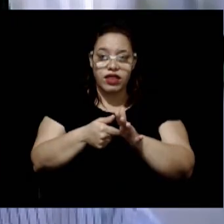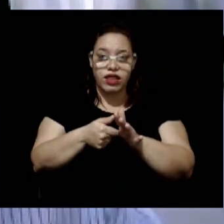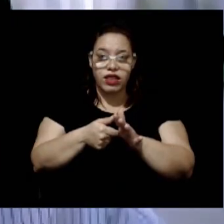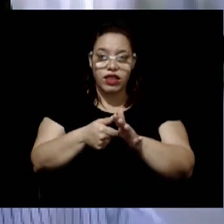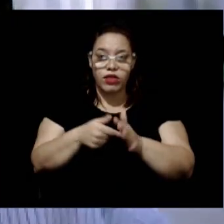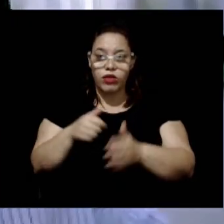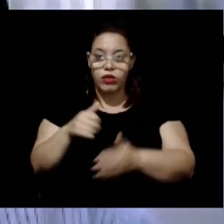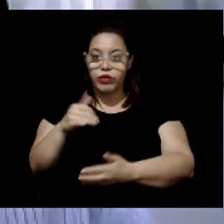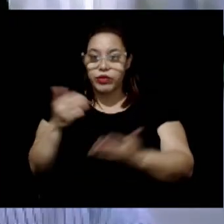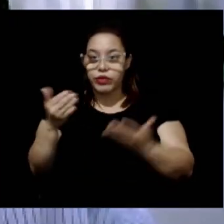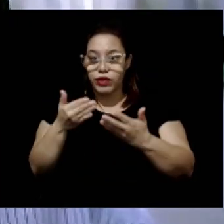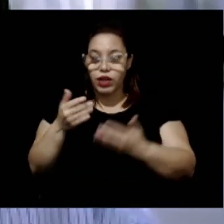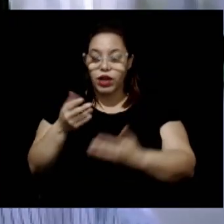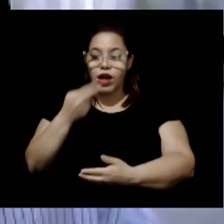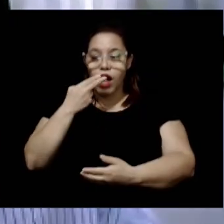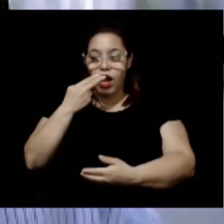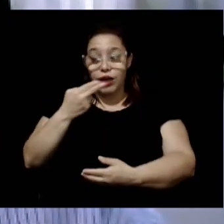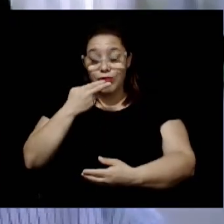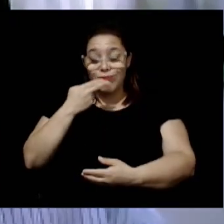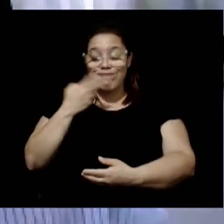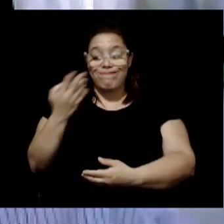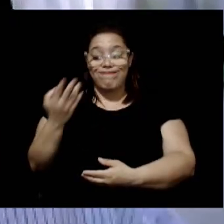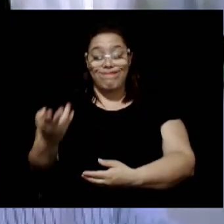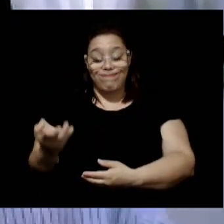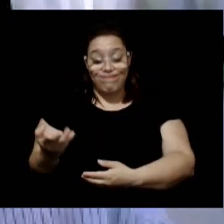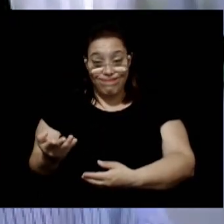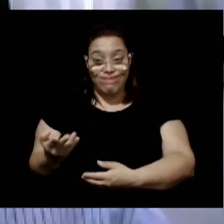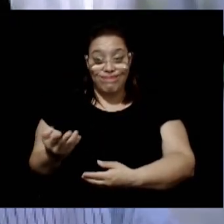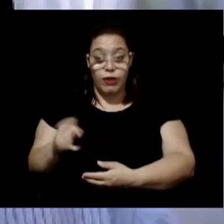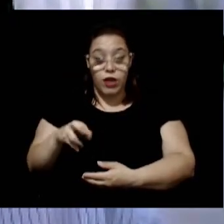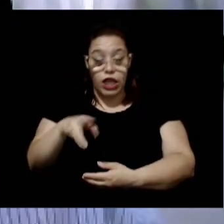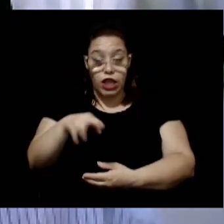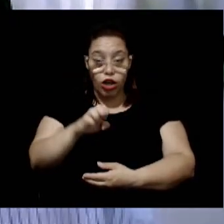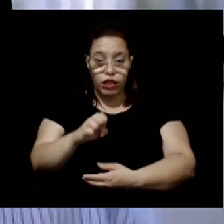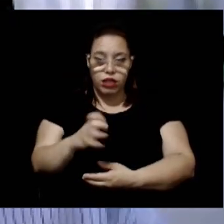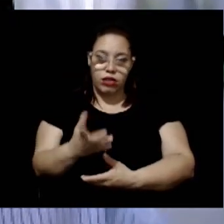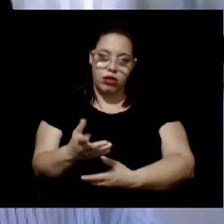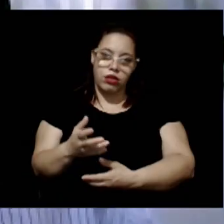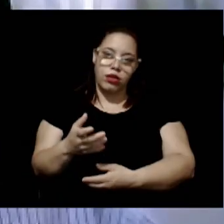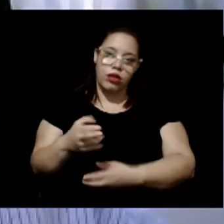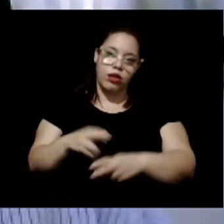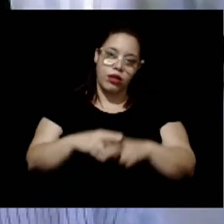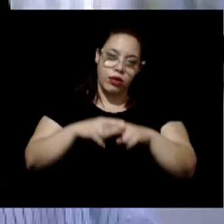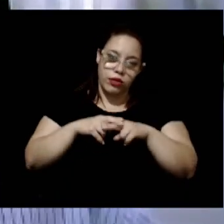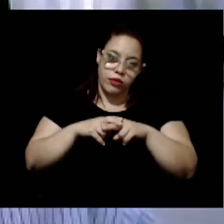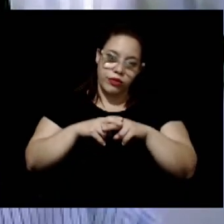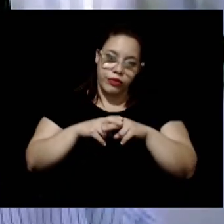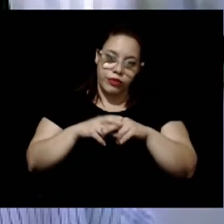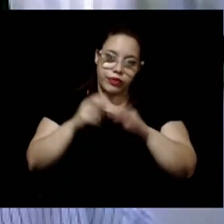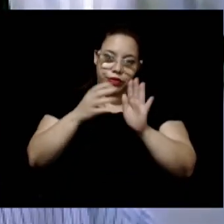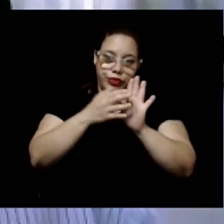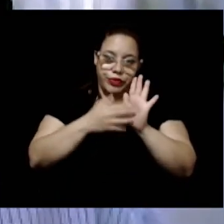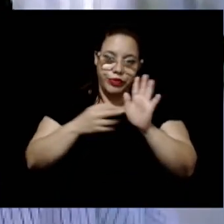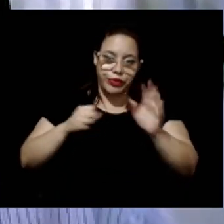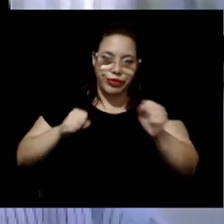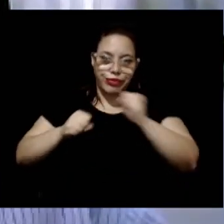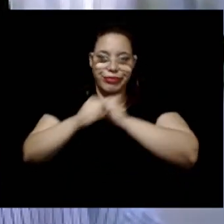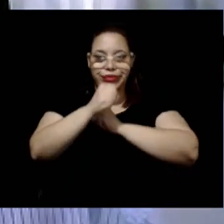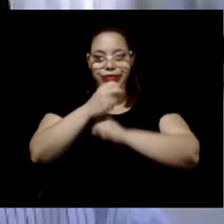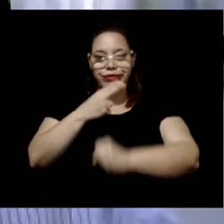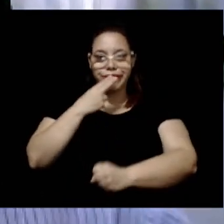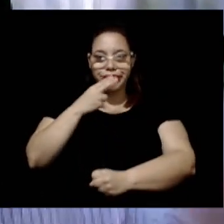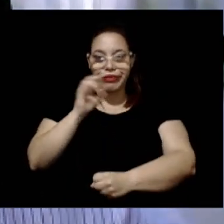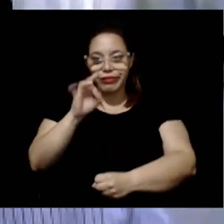tabagismo é um problema sério junto com a artrite reumatoide, né? Por isso que o médico, ele combate o tabagismo não só pensando